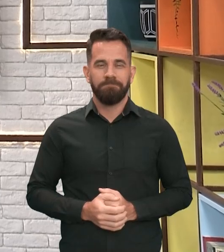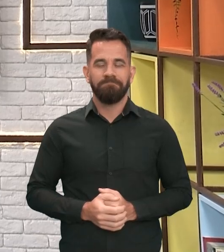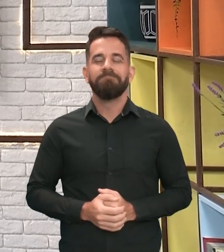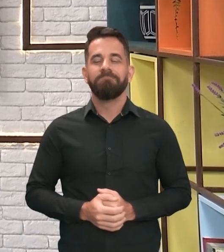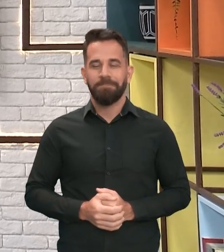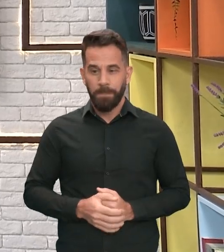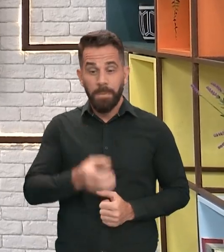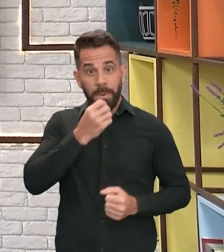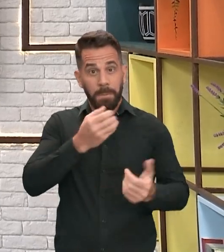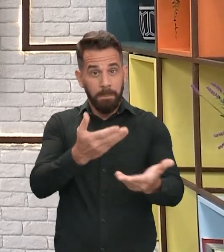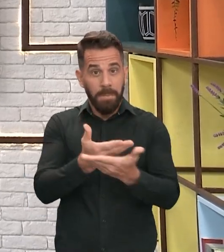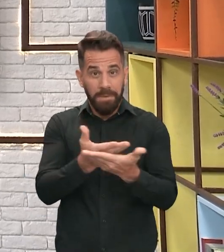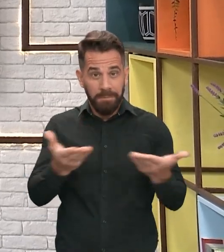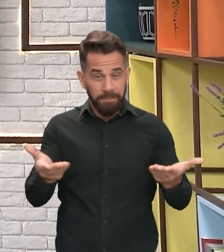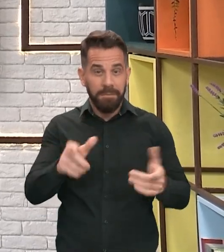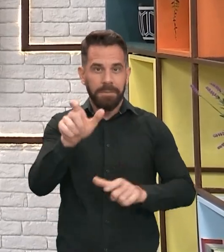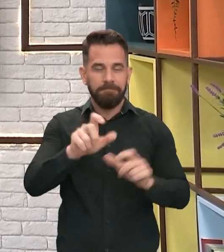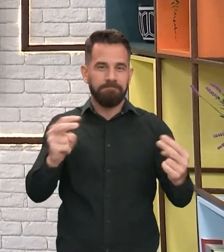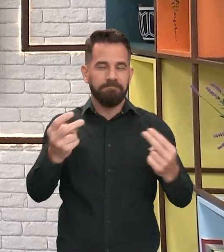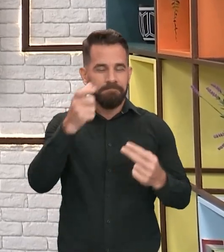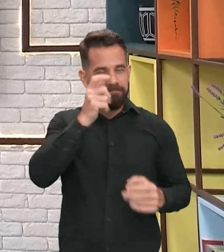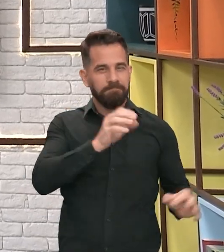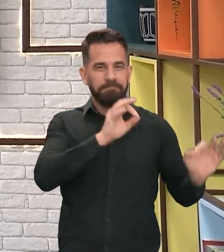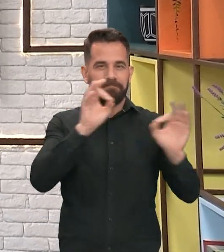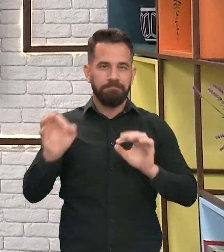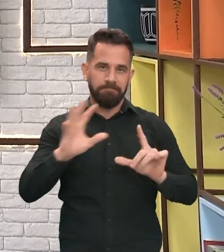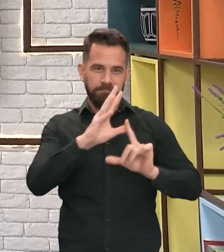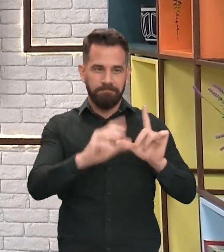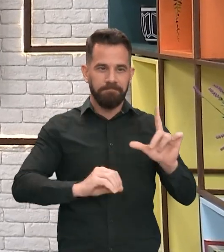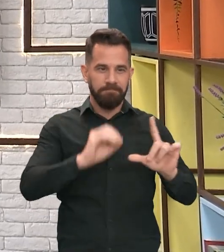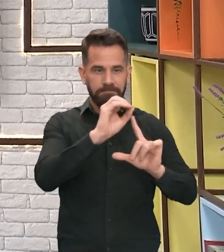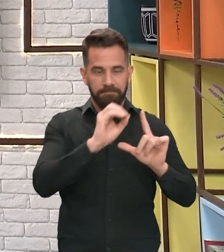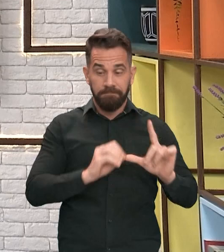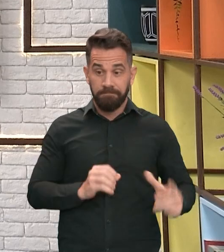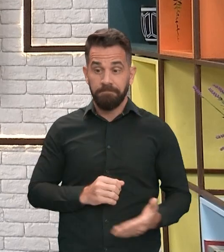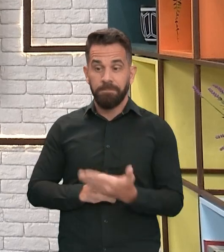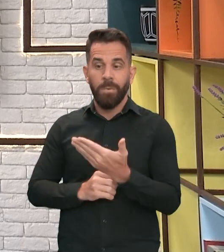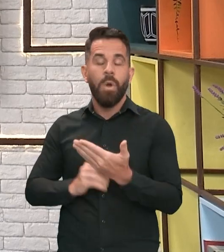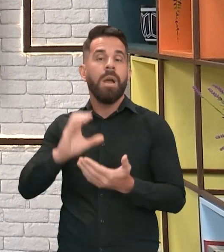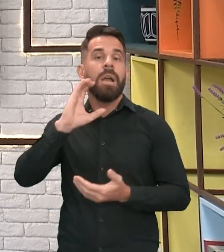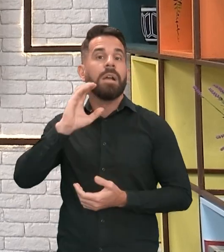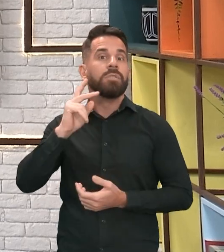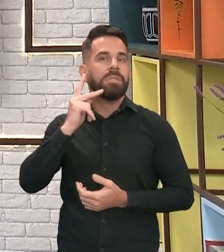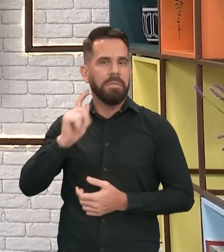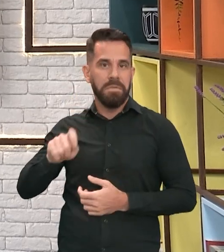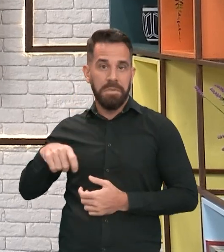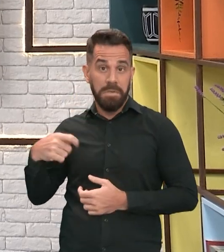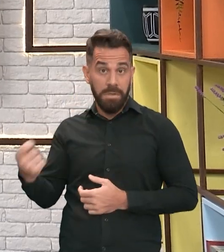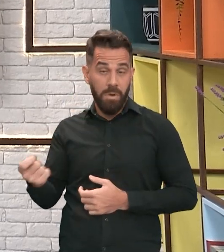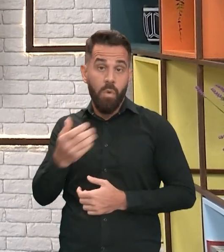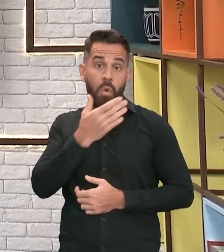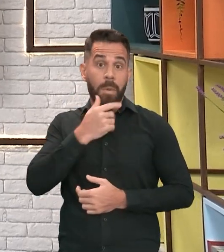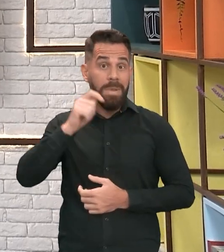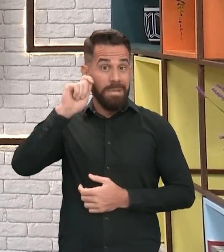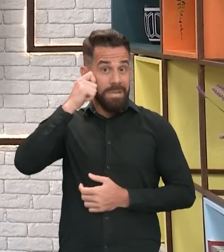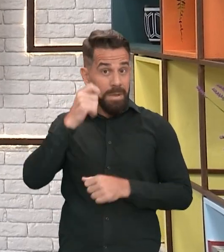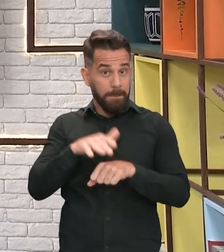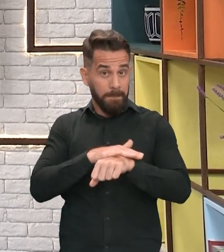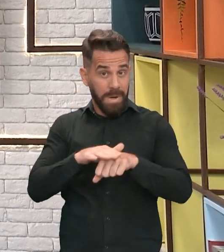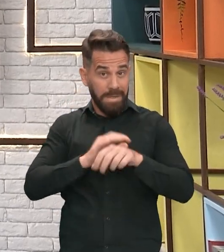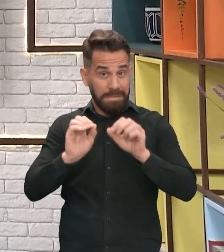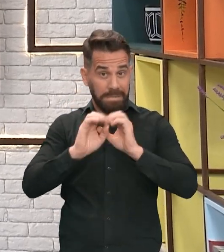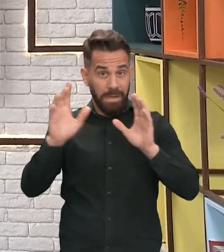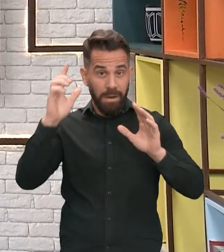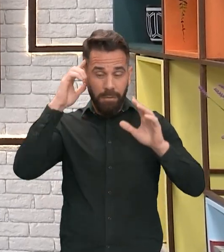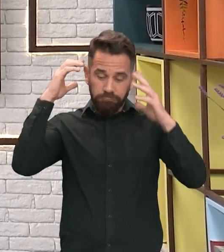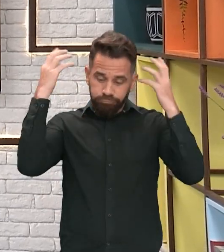Sejam muito bem-vindos ao Mundo UFG, eu sou Cássio Neves, um homem negro de pele clara, com cabelos encaracolados, e eu uso barba. Eu sempre faço a